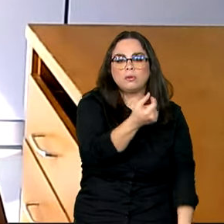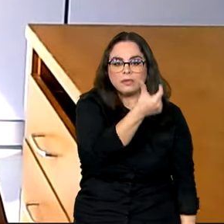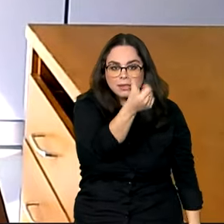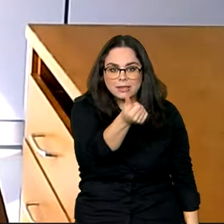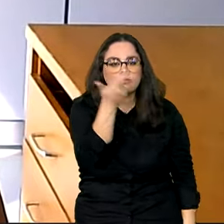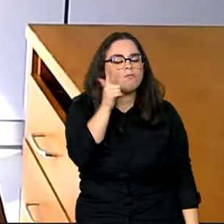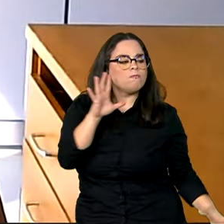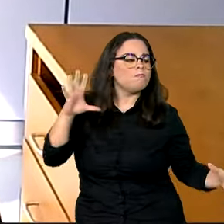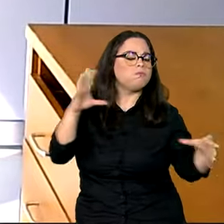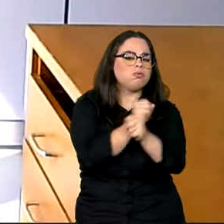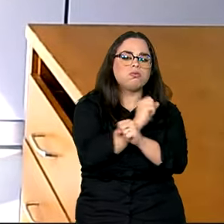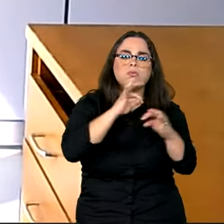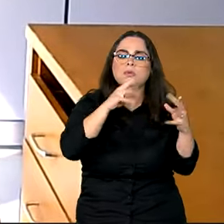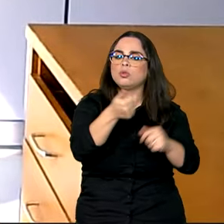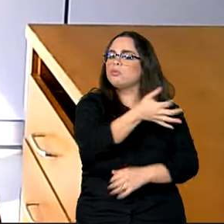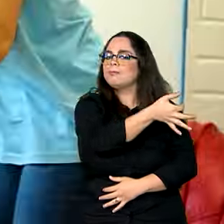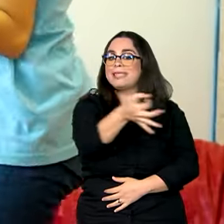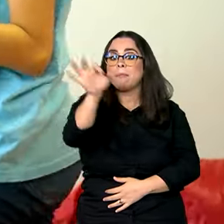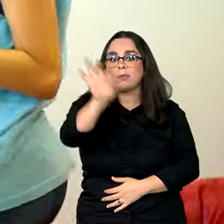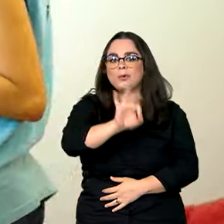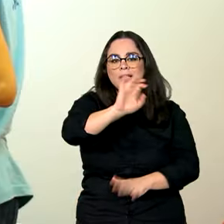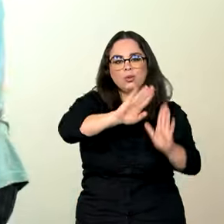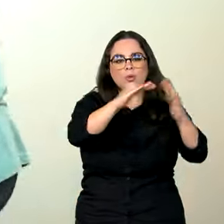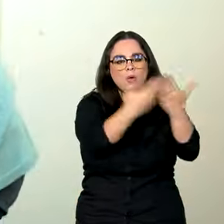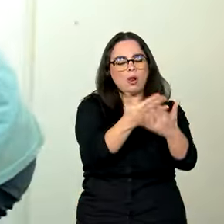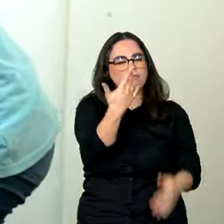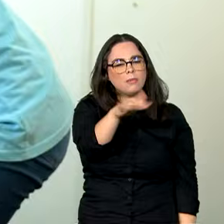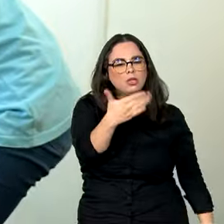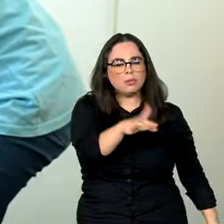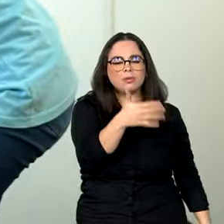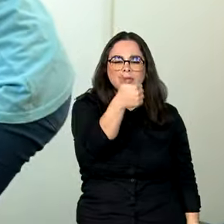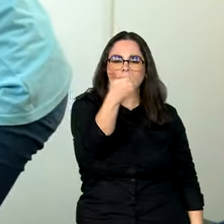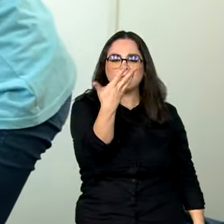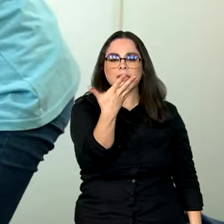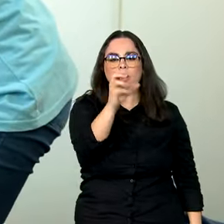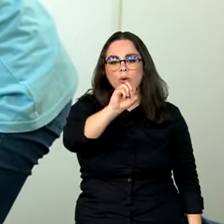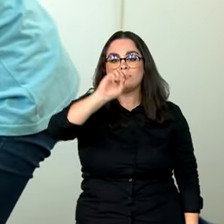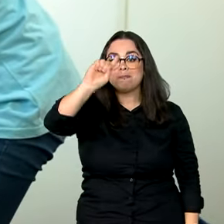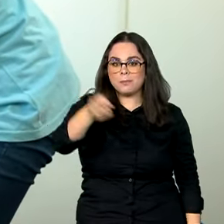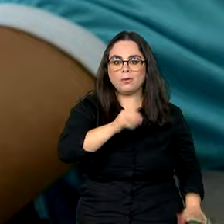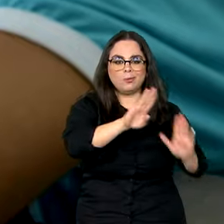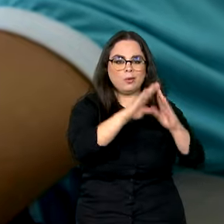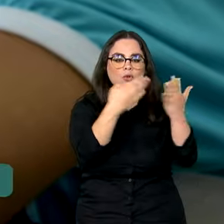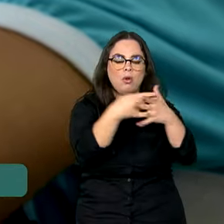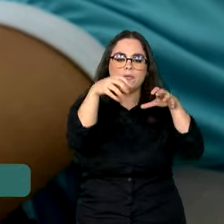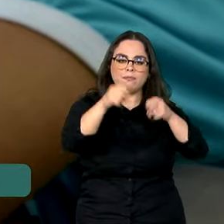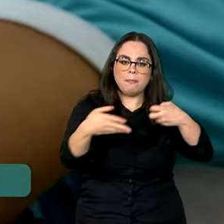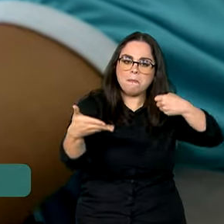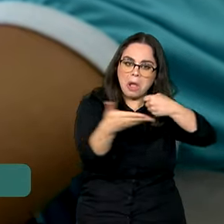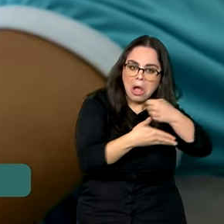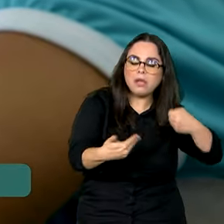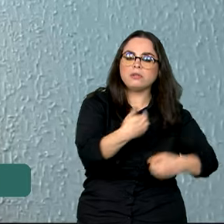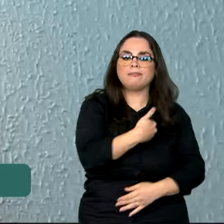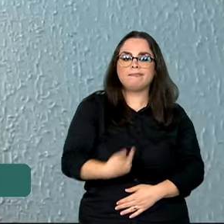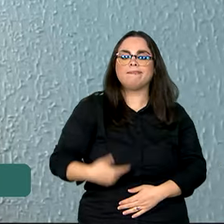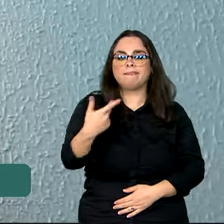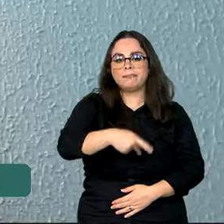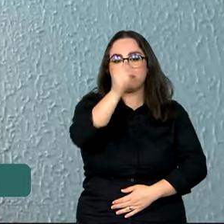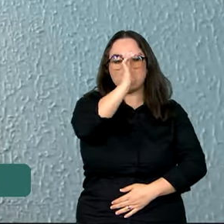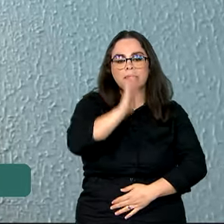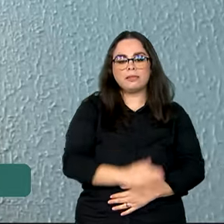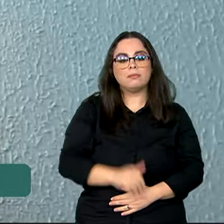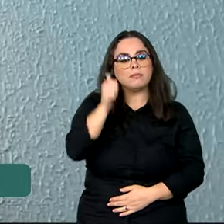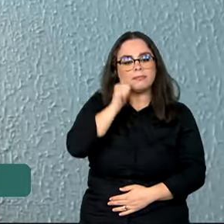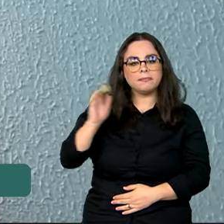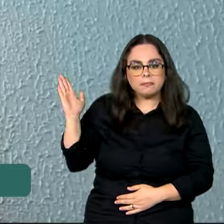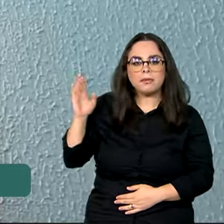conectar 100% das escolas, que dá mais ou menos 138 mil escolas de educação básica pública no Brasil. Kátia é